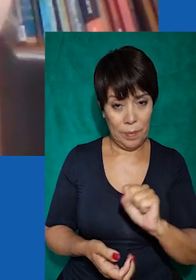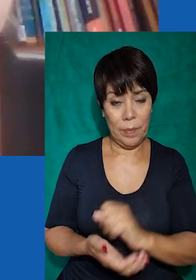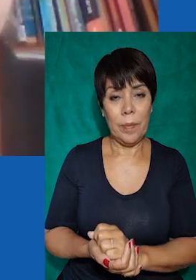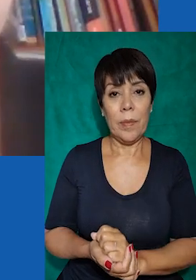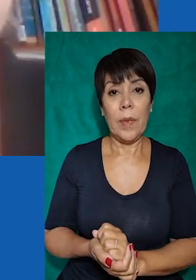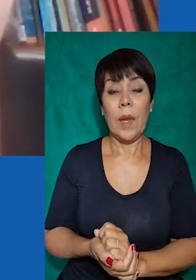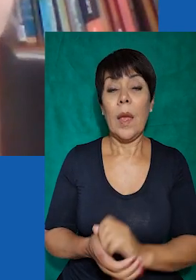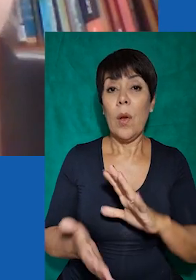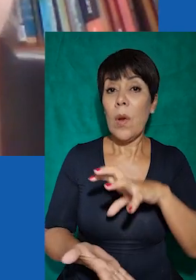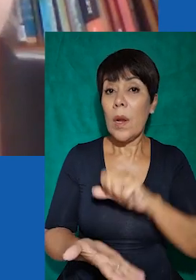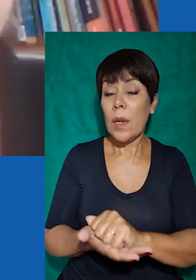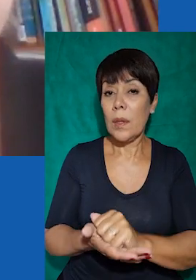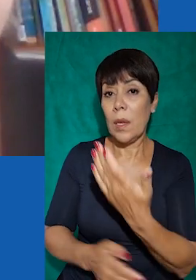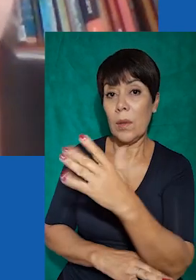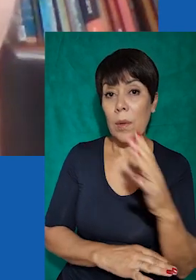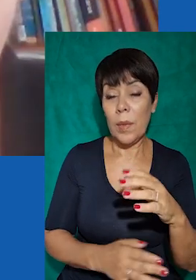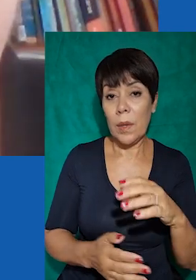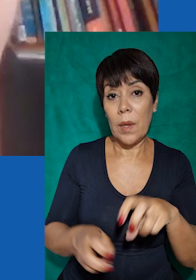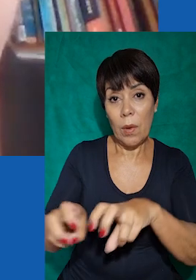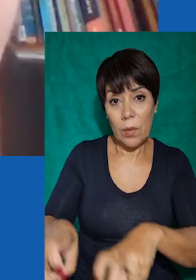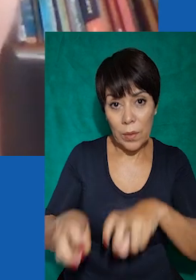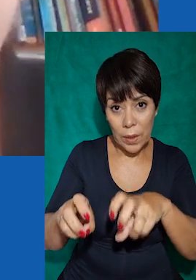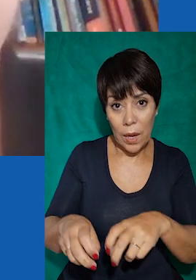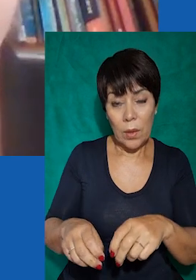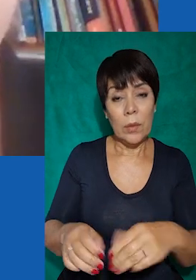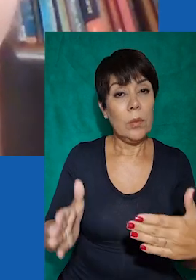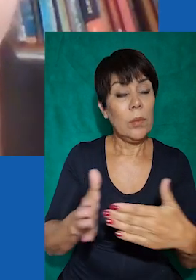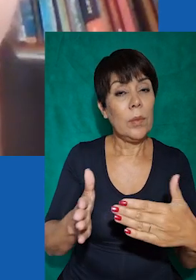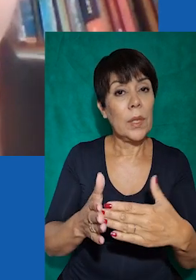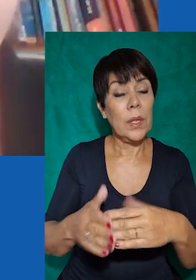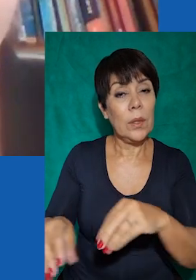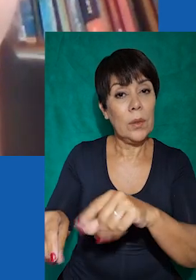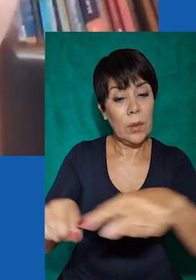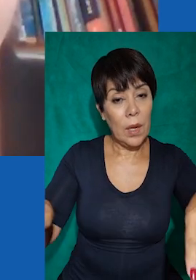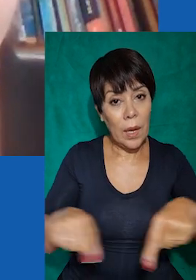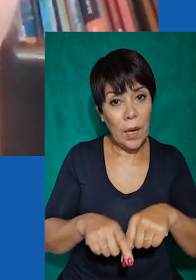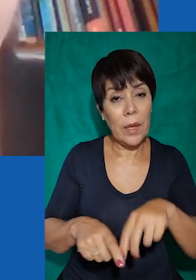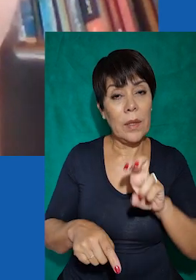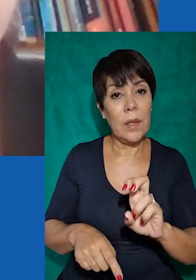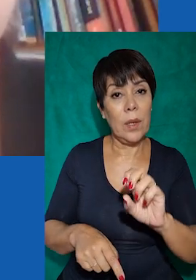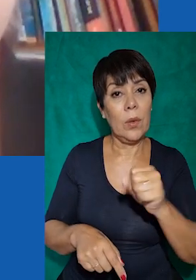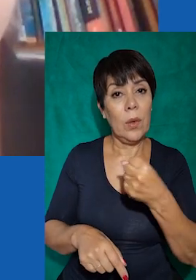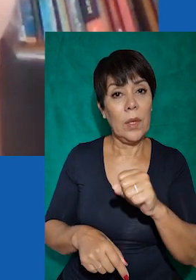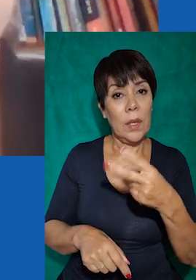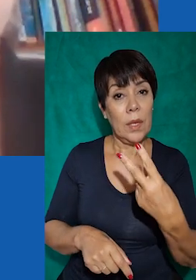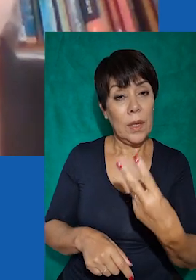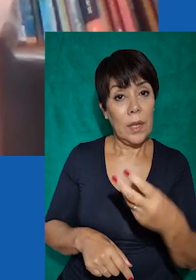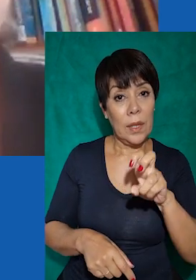Os cadastros ambientais rurais em cima dessa área são de 5.835